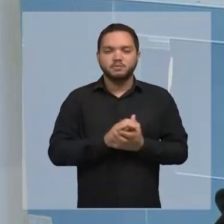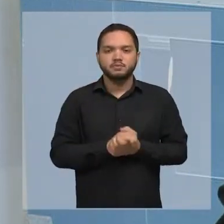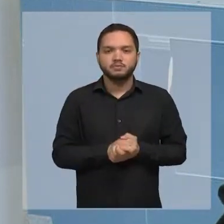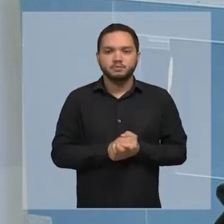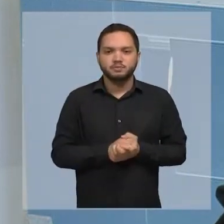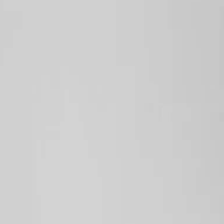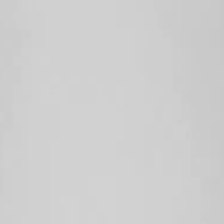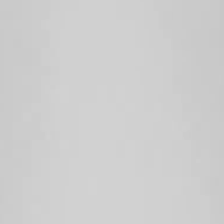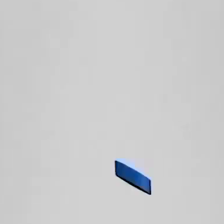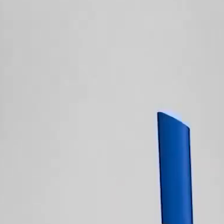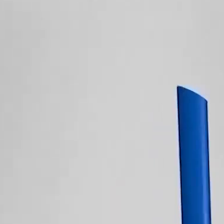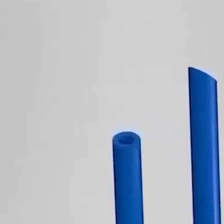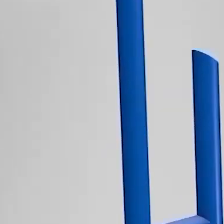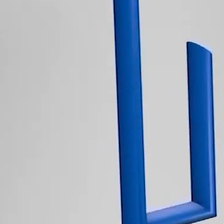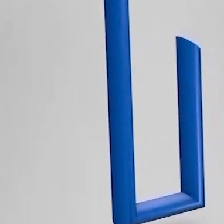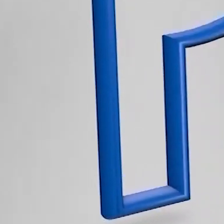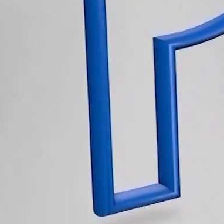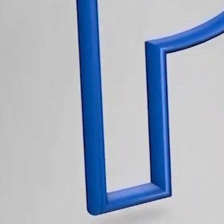próxima oportunidade.